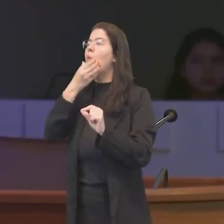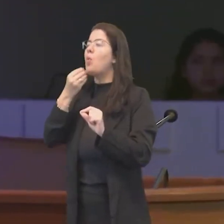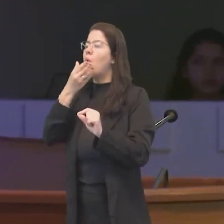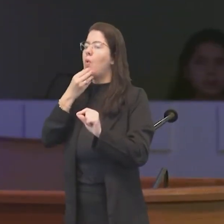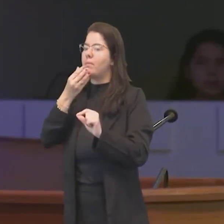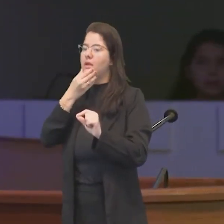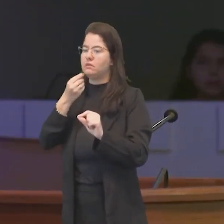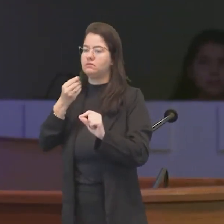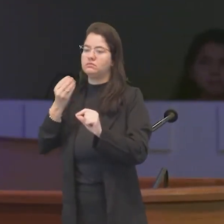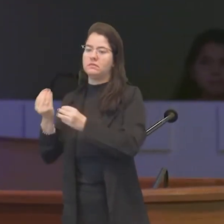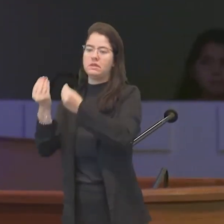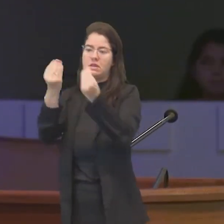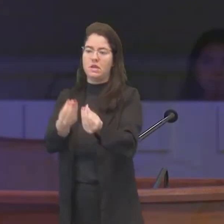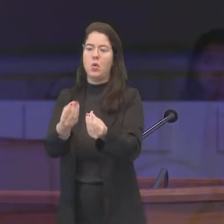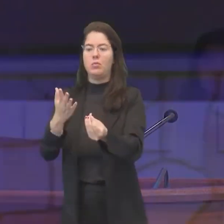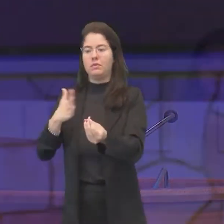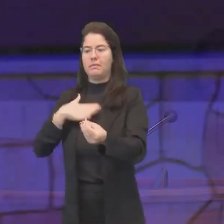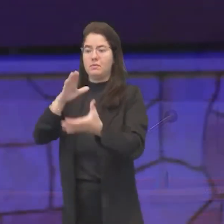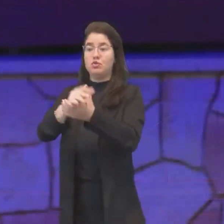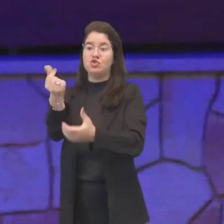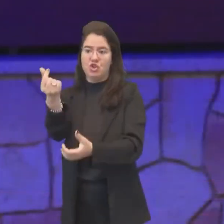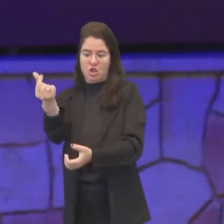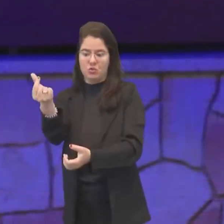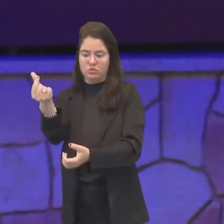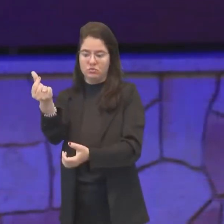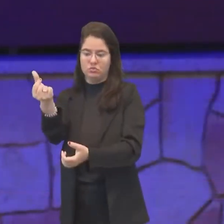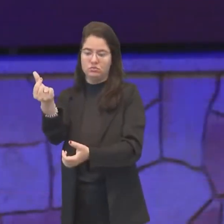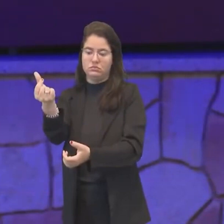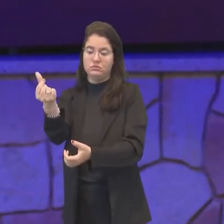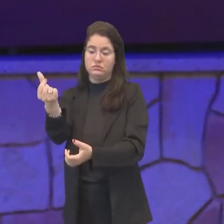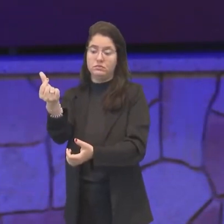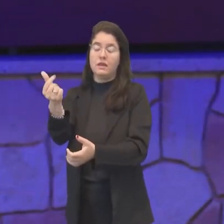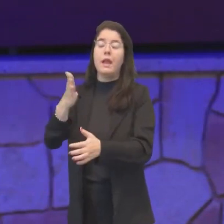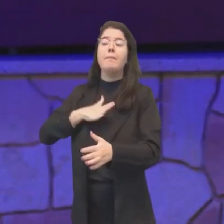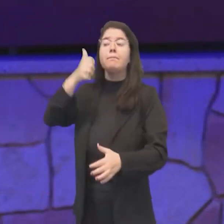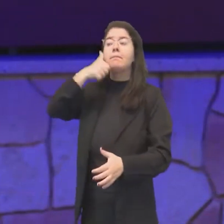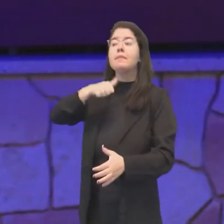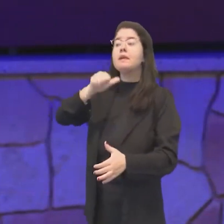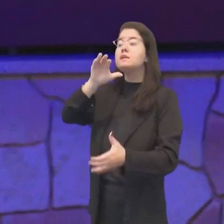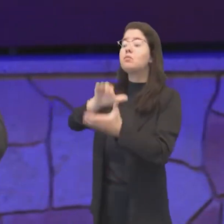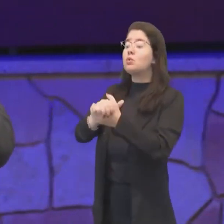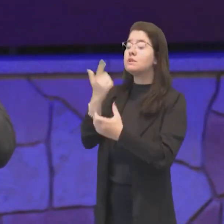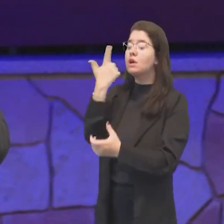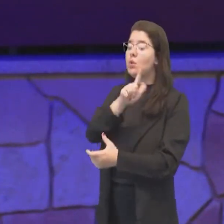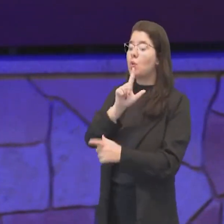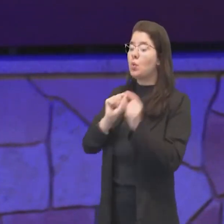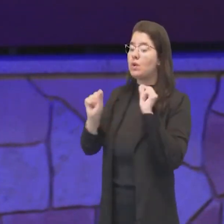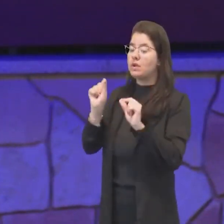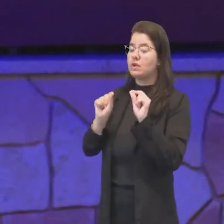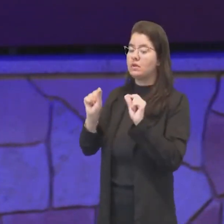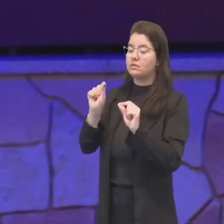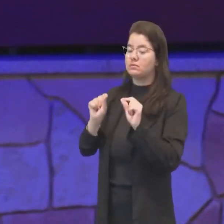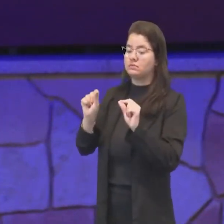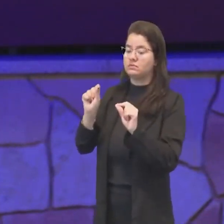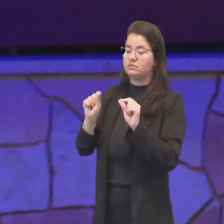causa que ganhou, graças a Deus, ela ganhou um